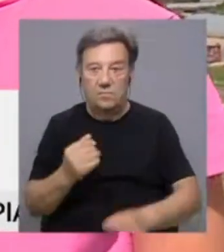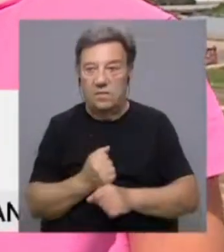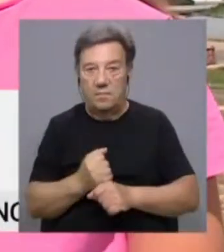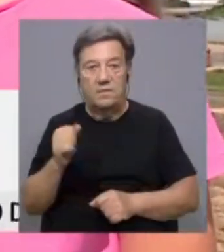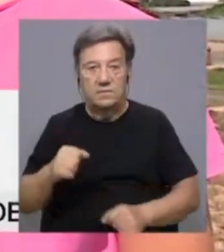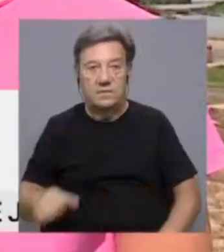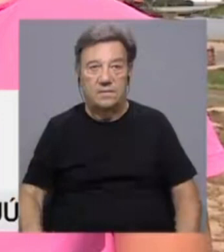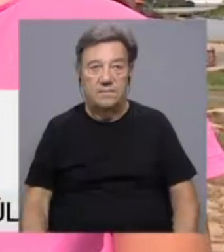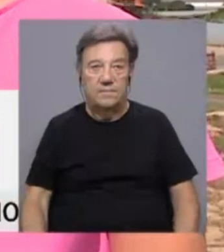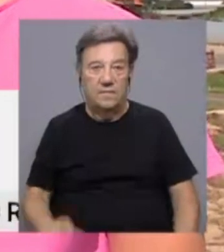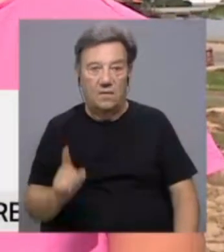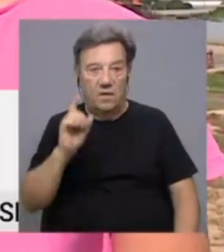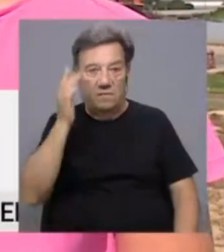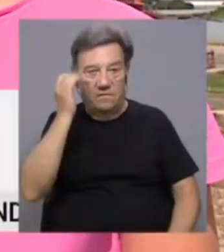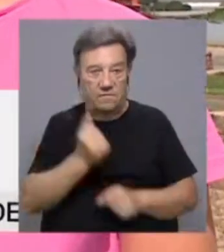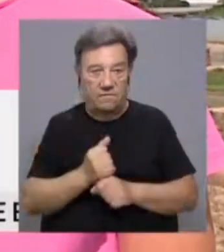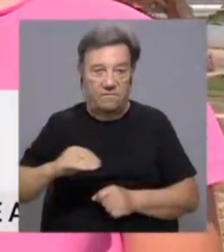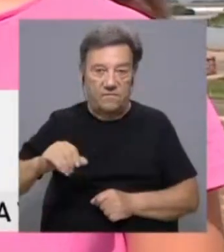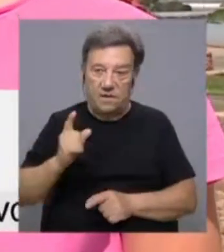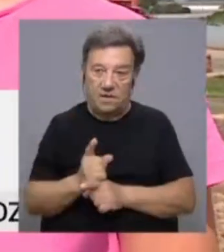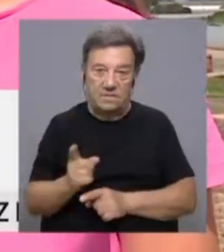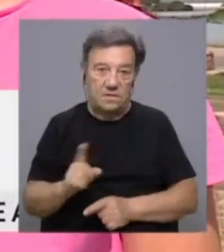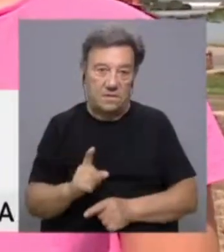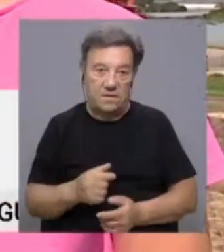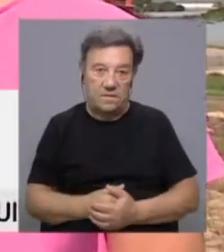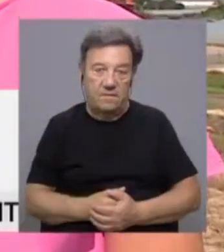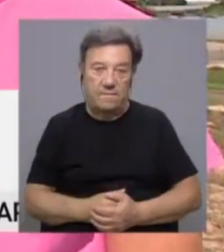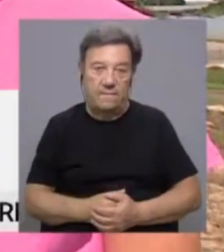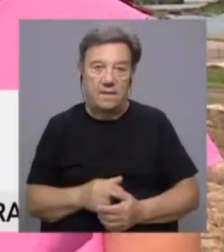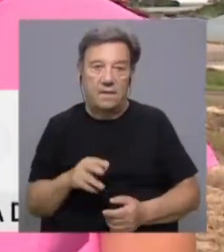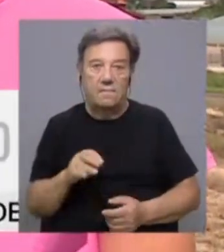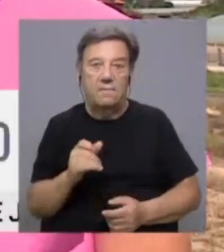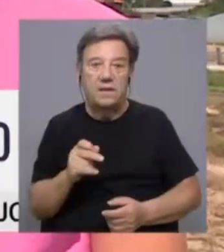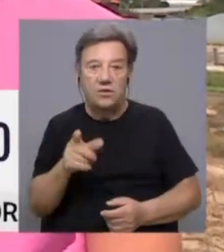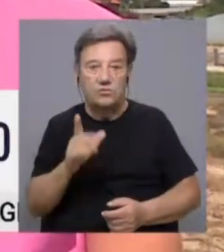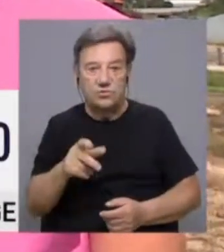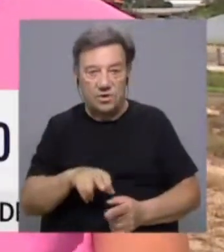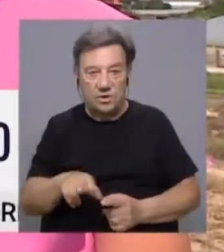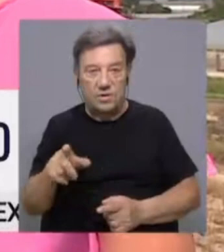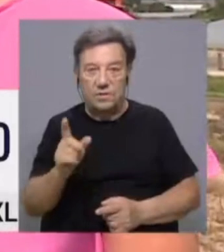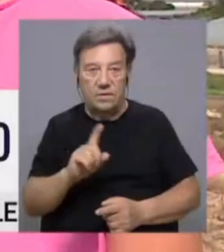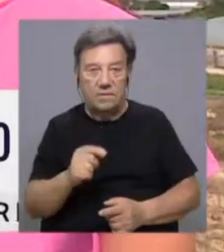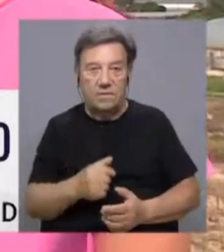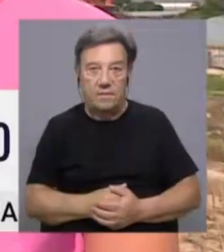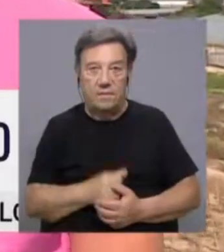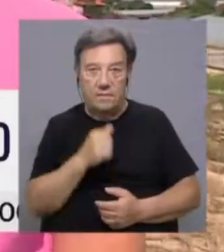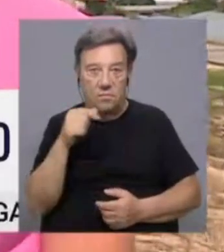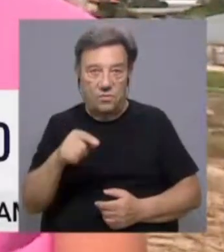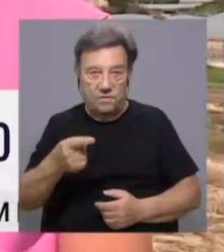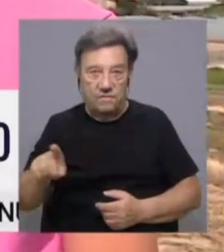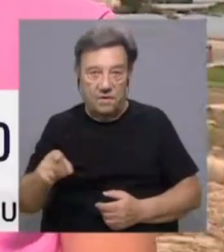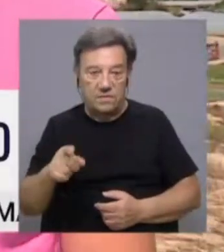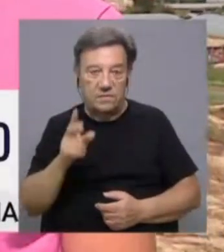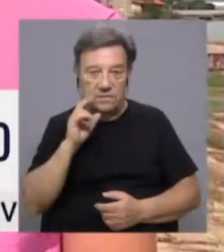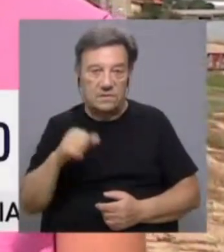Sim. Não é fácil fazer farinha assim? Não. Maria Inês, já foste lá dentro também? Não. Ainda não vais hoje?